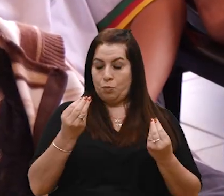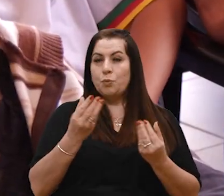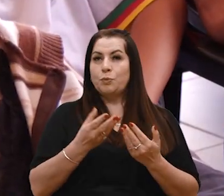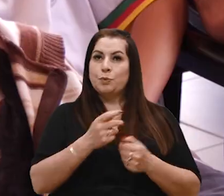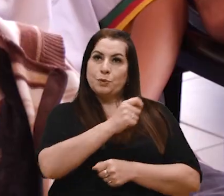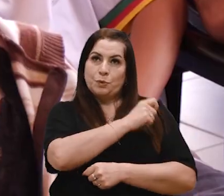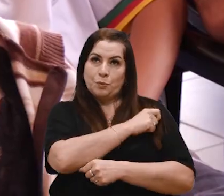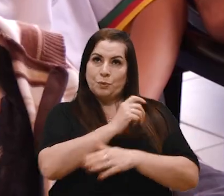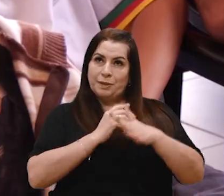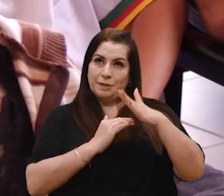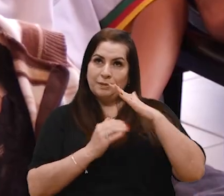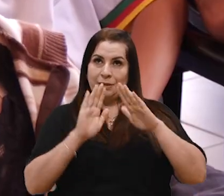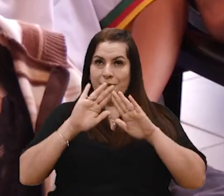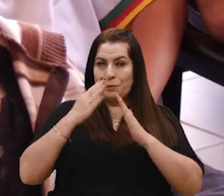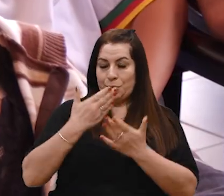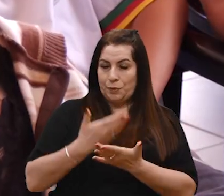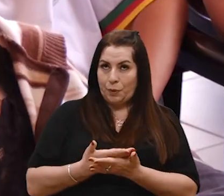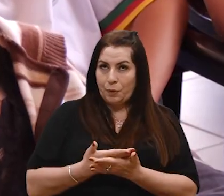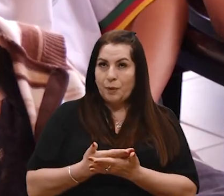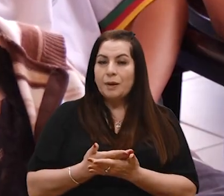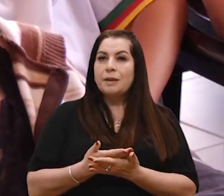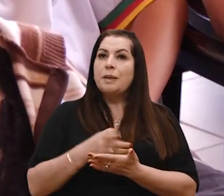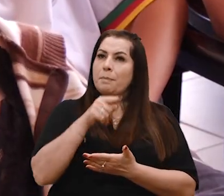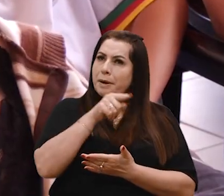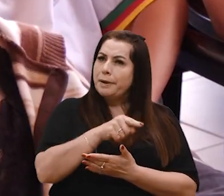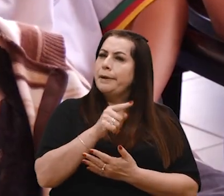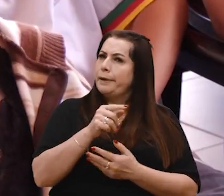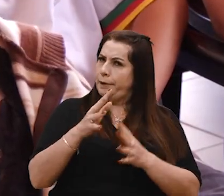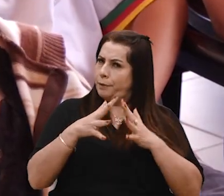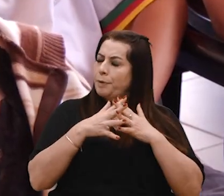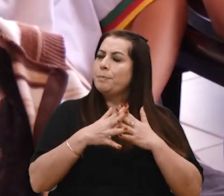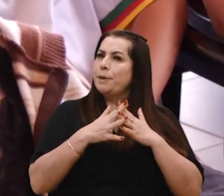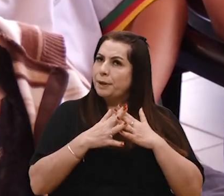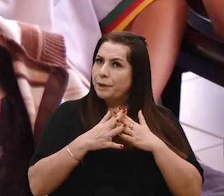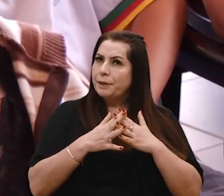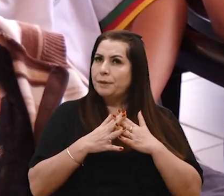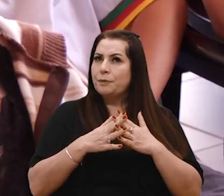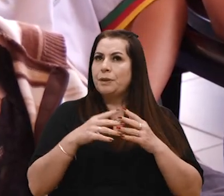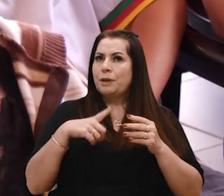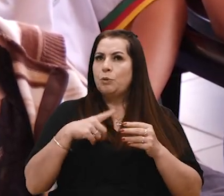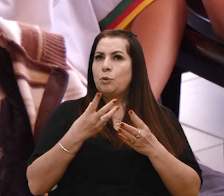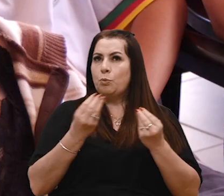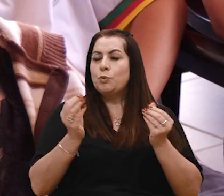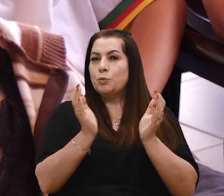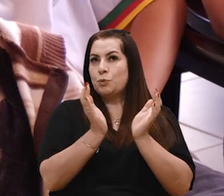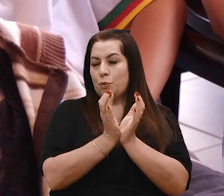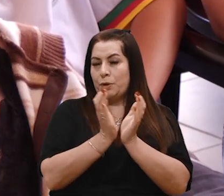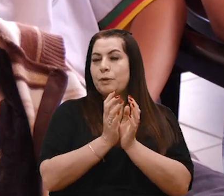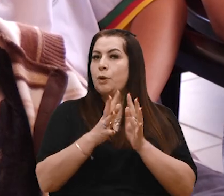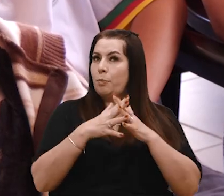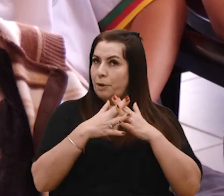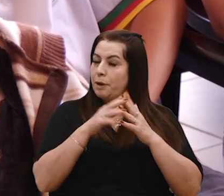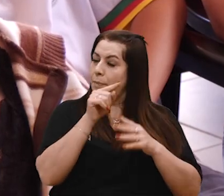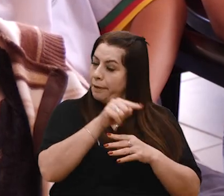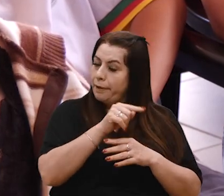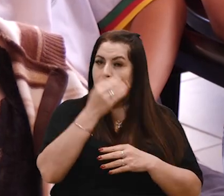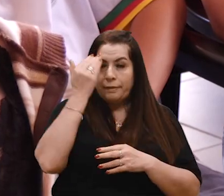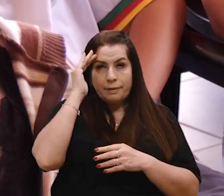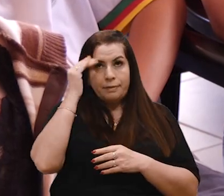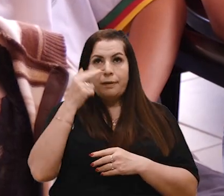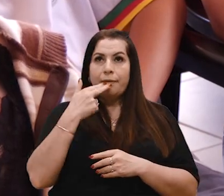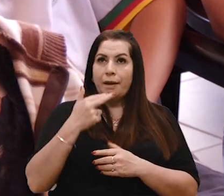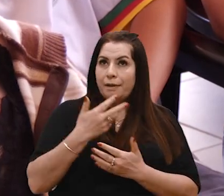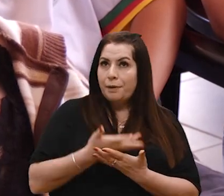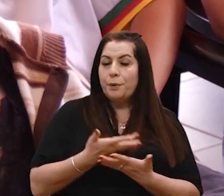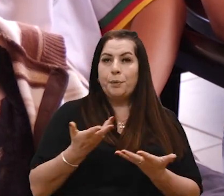gente pode ver, tem vários estudantes imigrantes aqui na escola. Então, para eles é bem complicado. Eu tenho vários colegas e é bem complicado